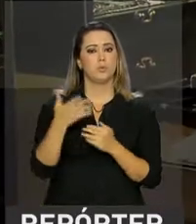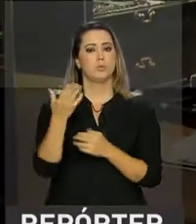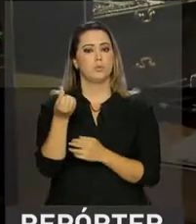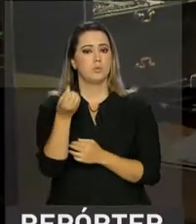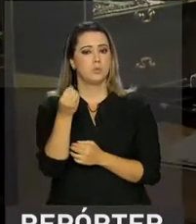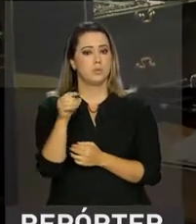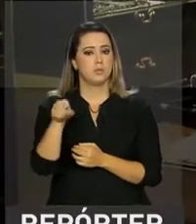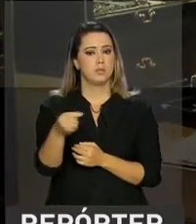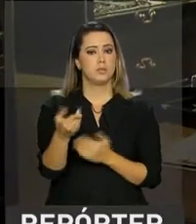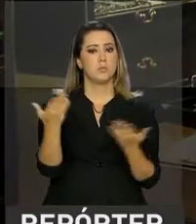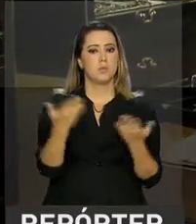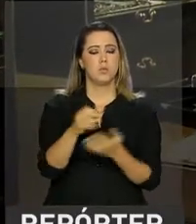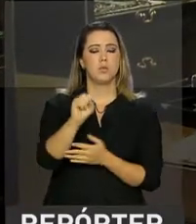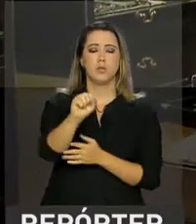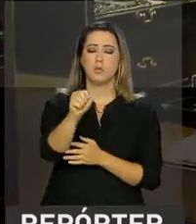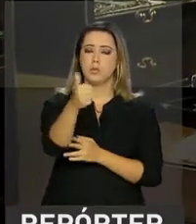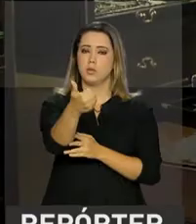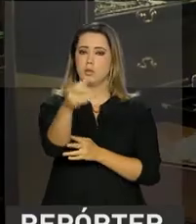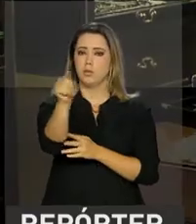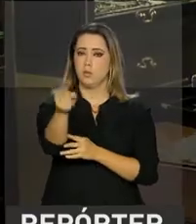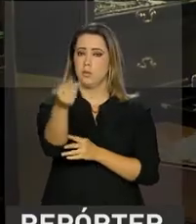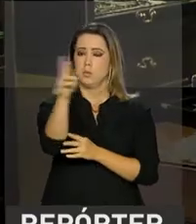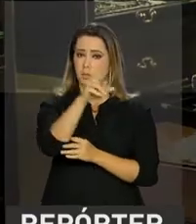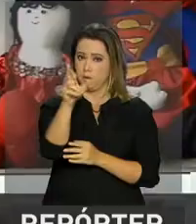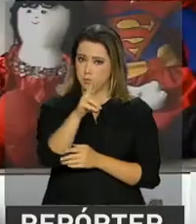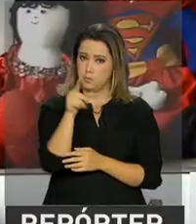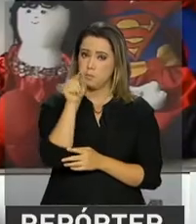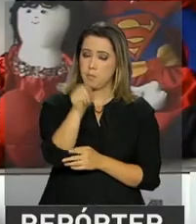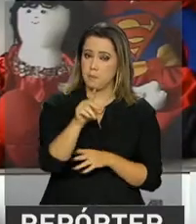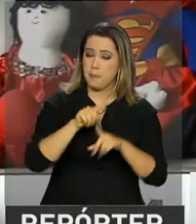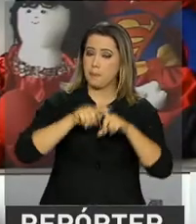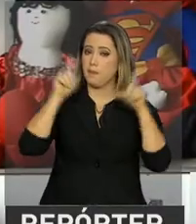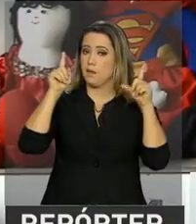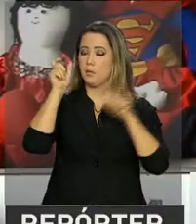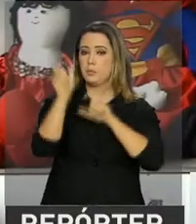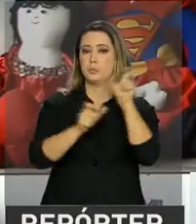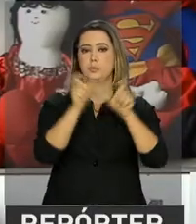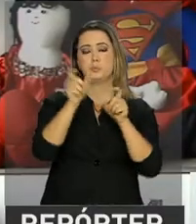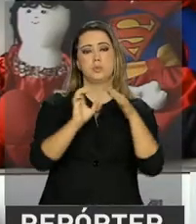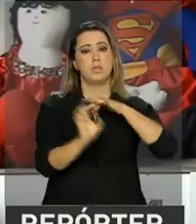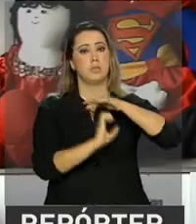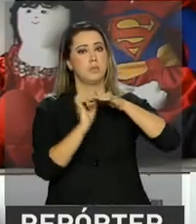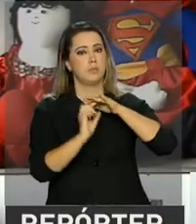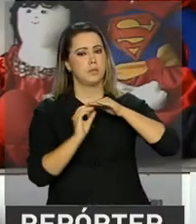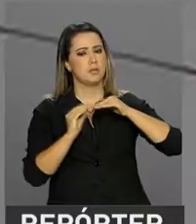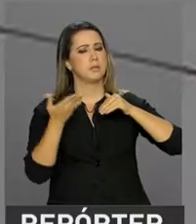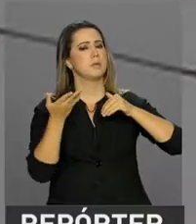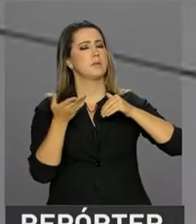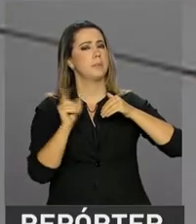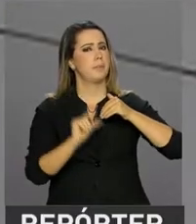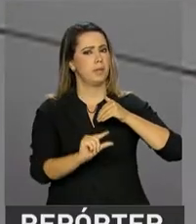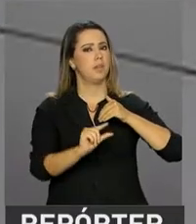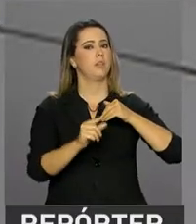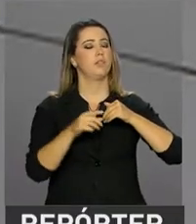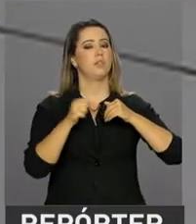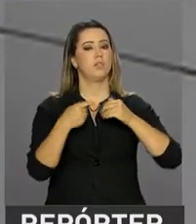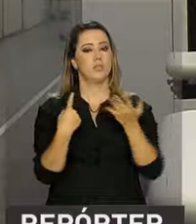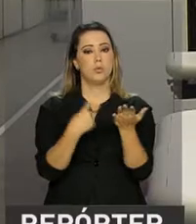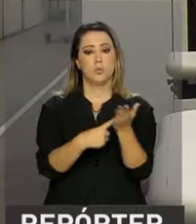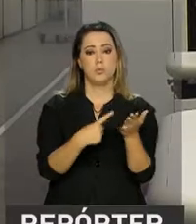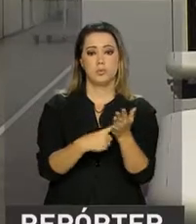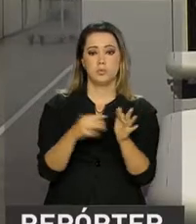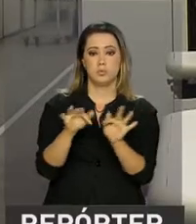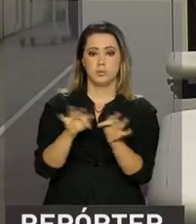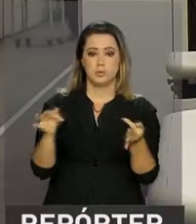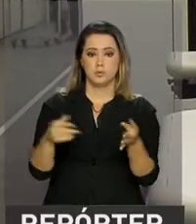60 mil para 81 mil reais já no caso de empresas de pequeno porte a adesão ao simples